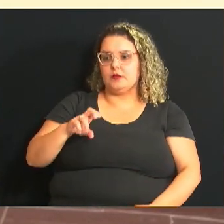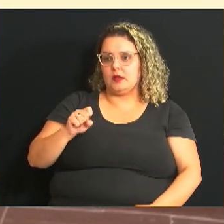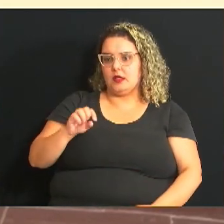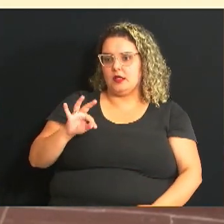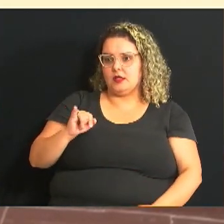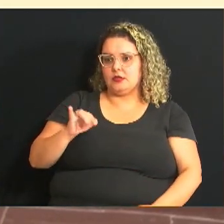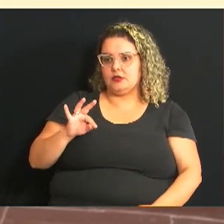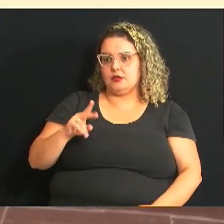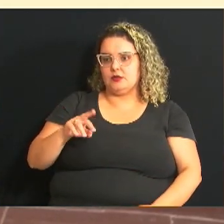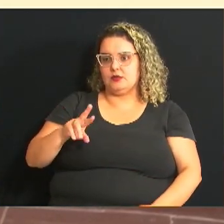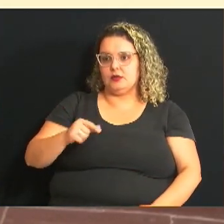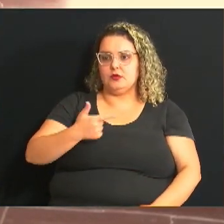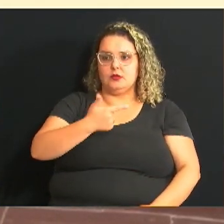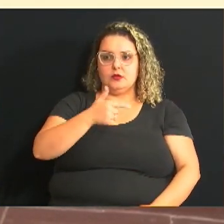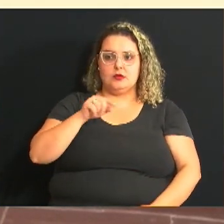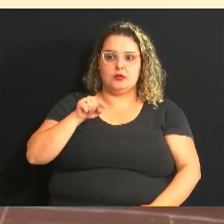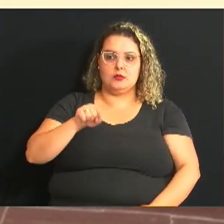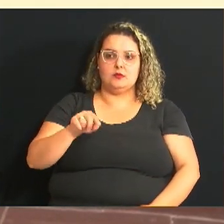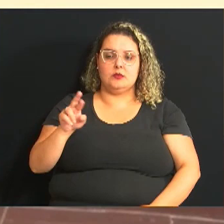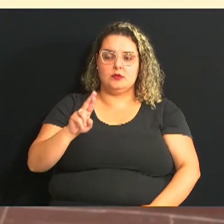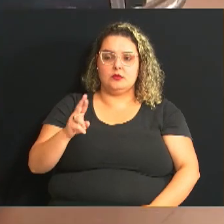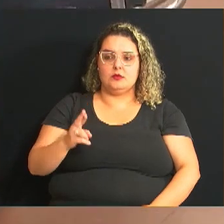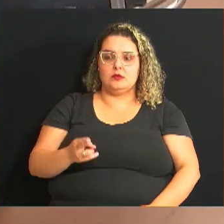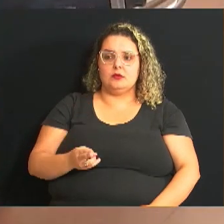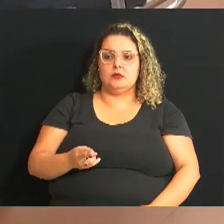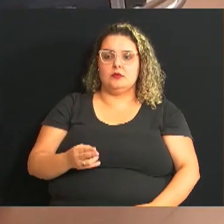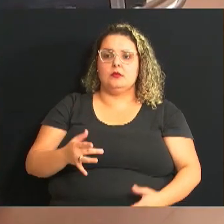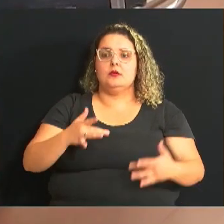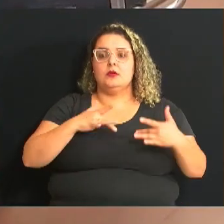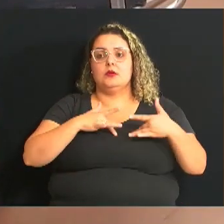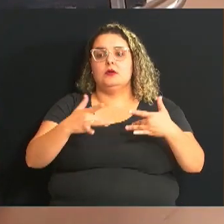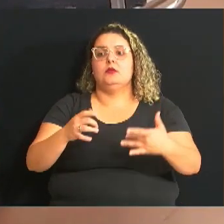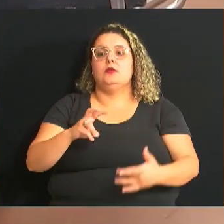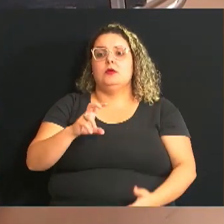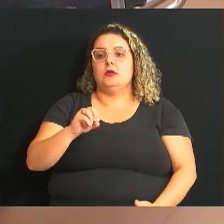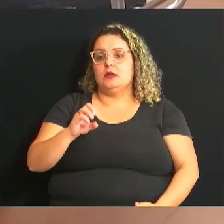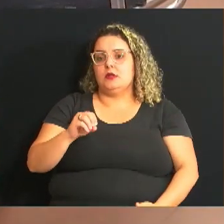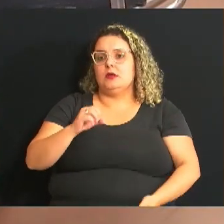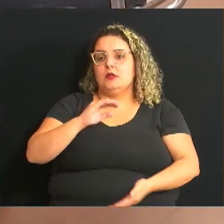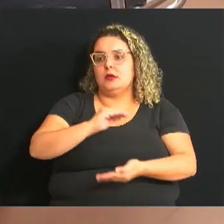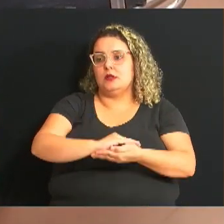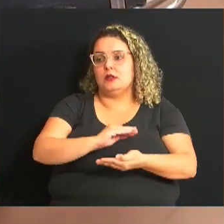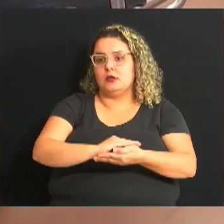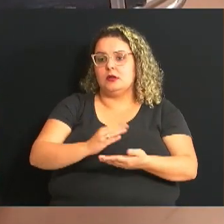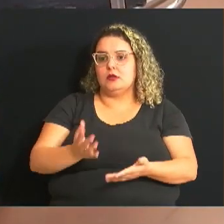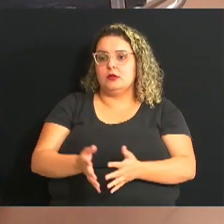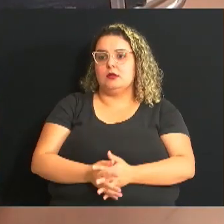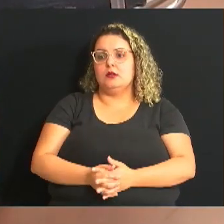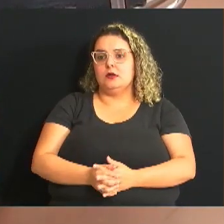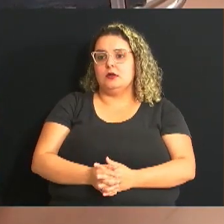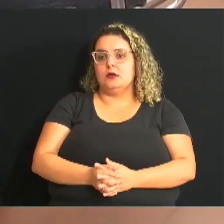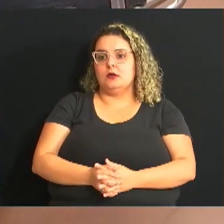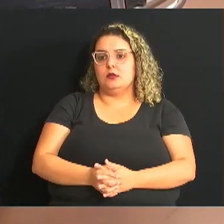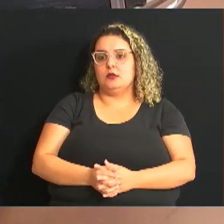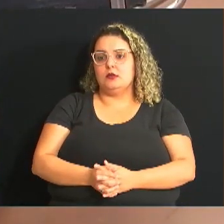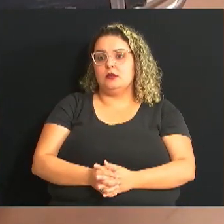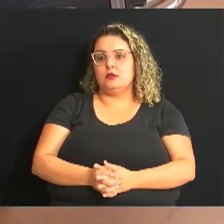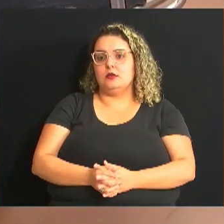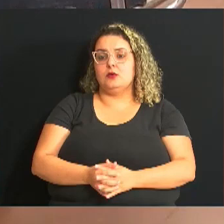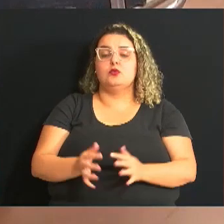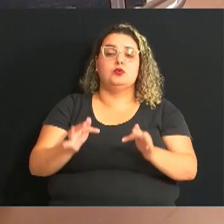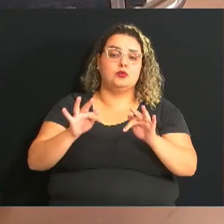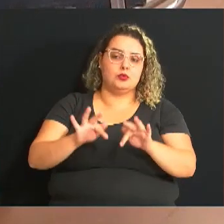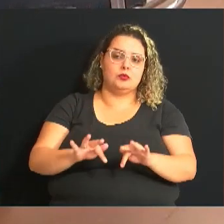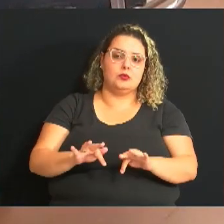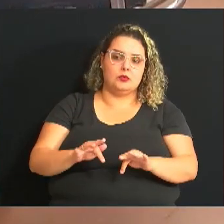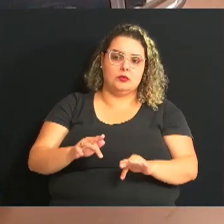R$2.000 do imposto de renda e doei R$500 para o fundo, tá? Eu vou no final ser